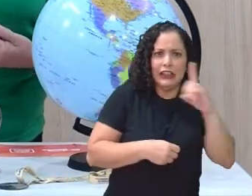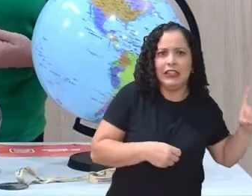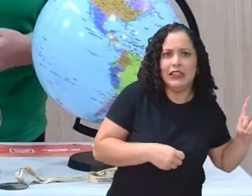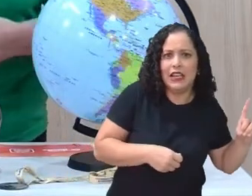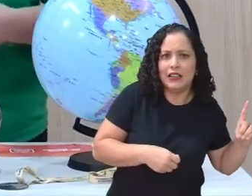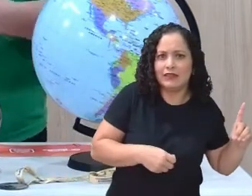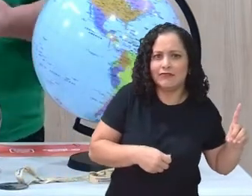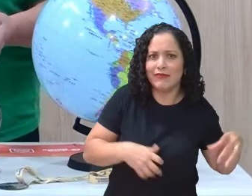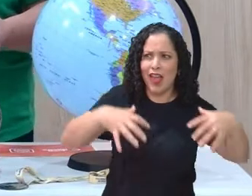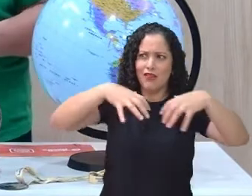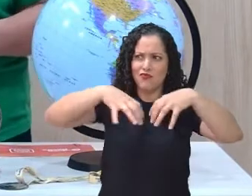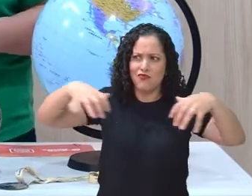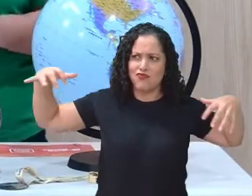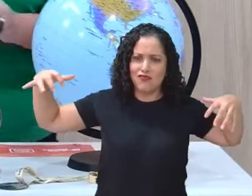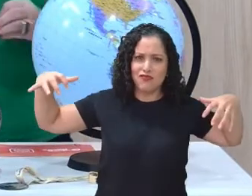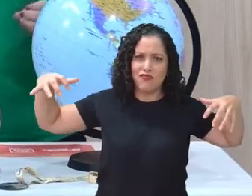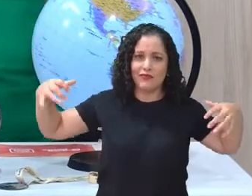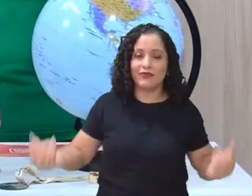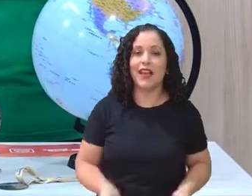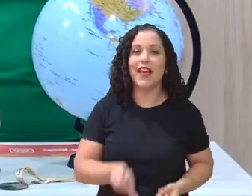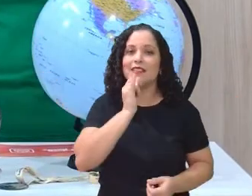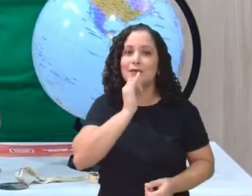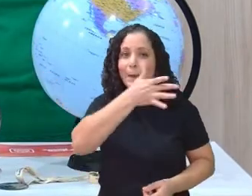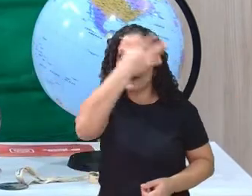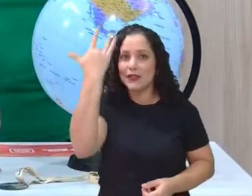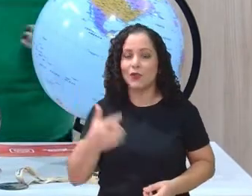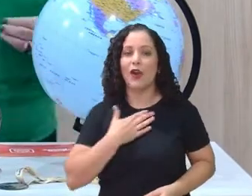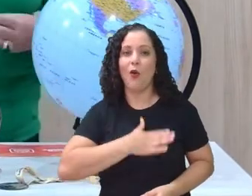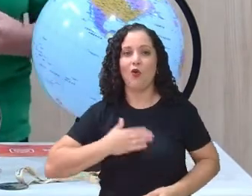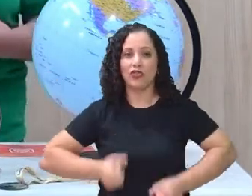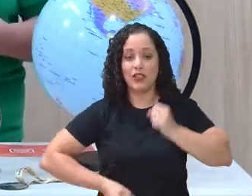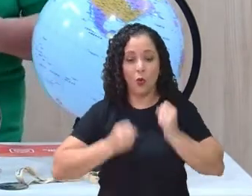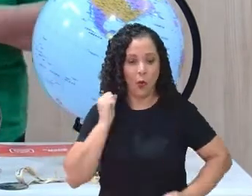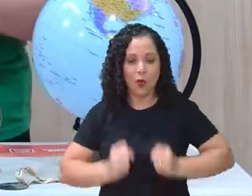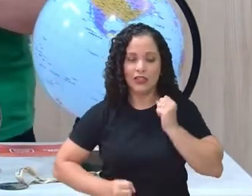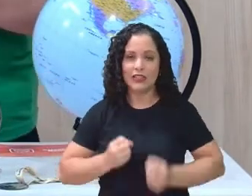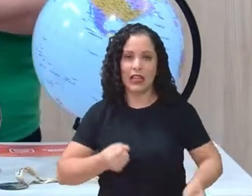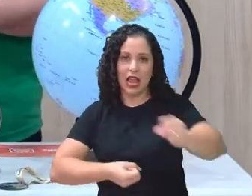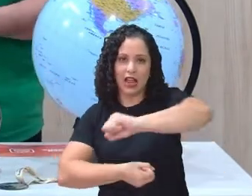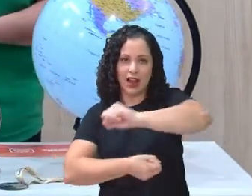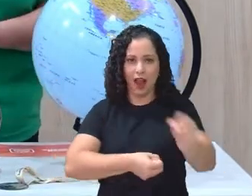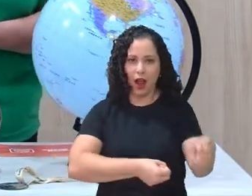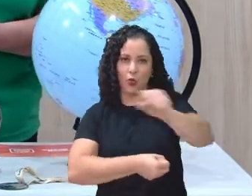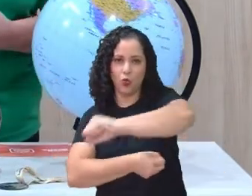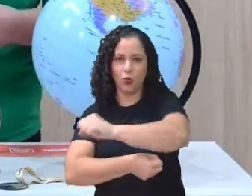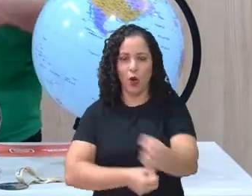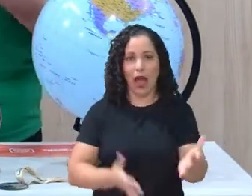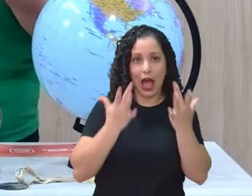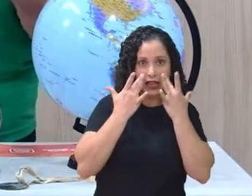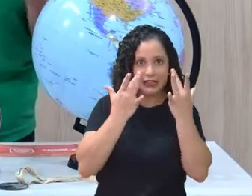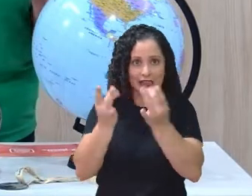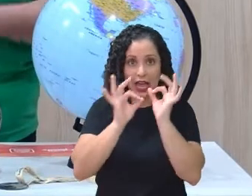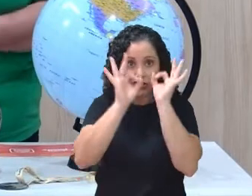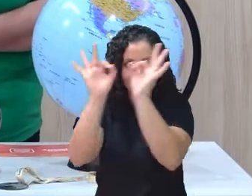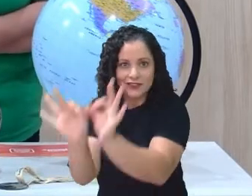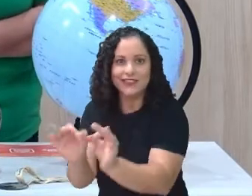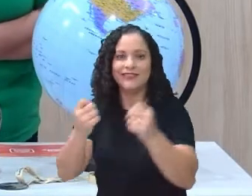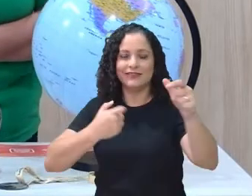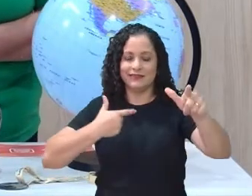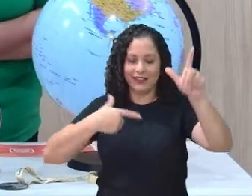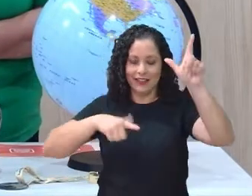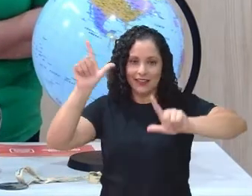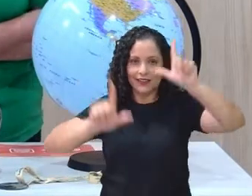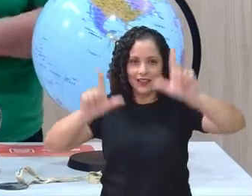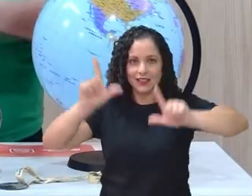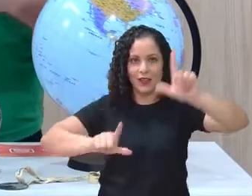Né? Quantas vezes, quem gosta de corrida também, né, de carro, então, eu quero assistir. Muitas vezes você vai ter que